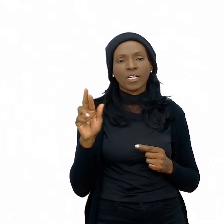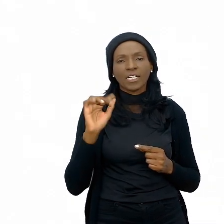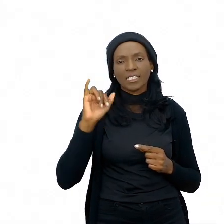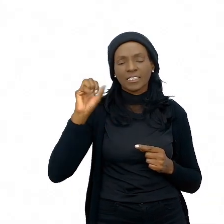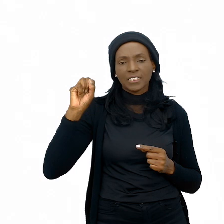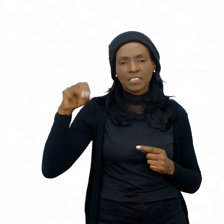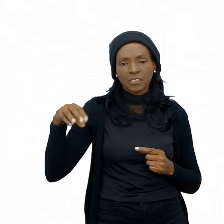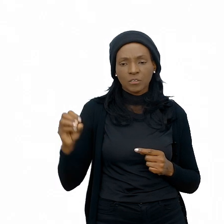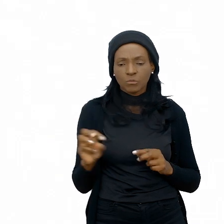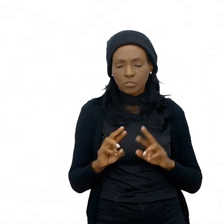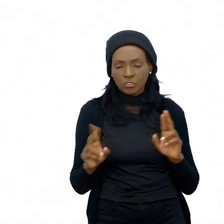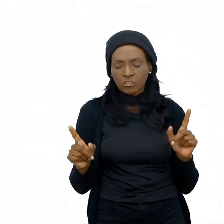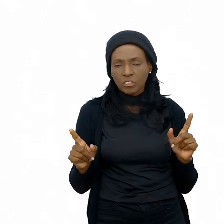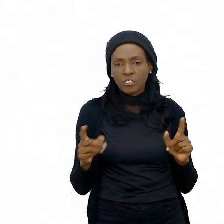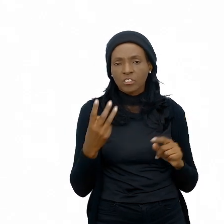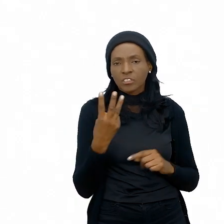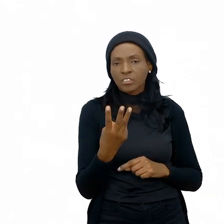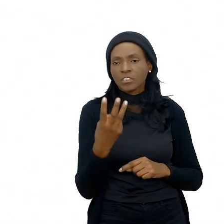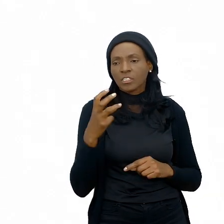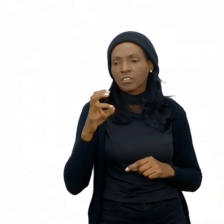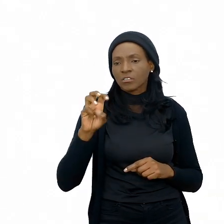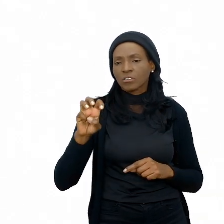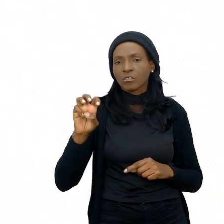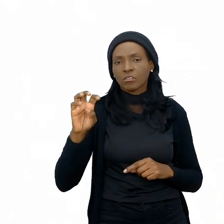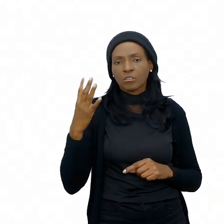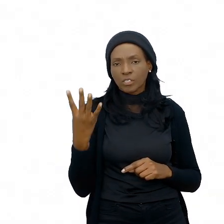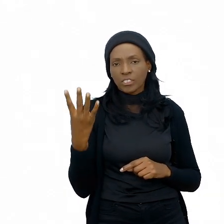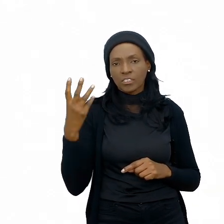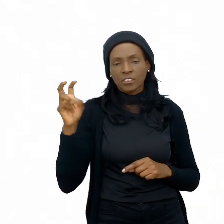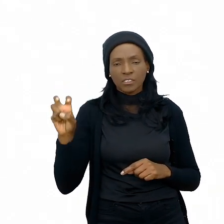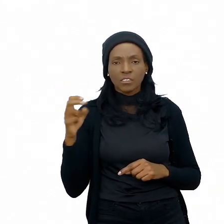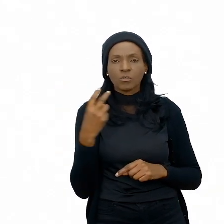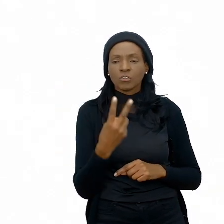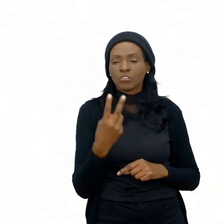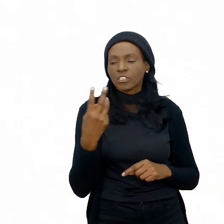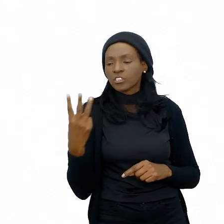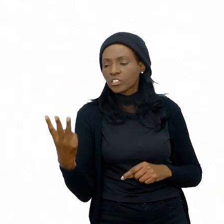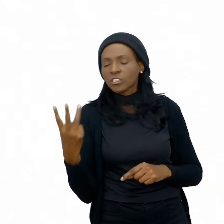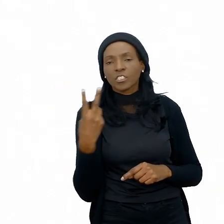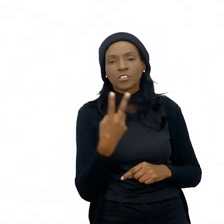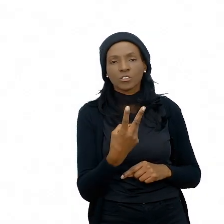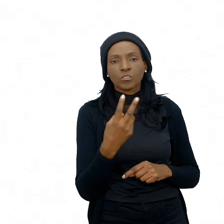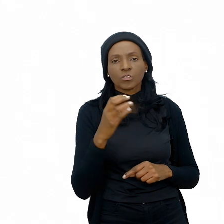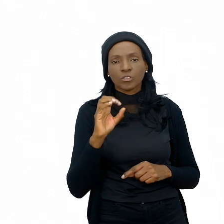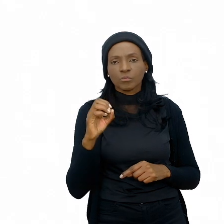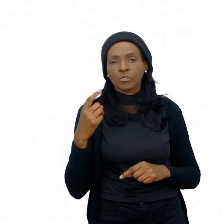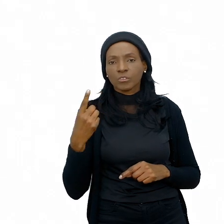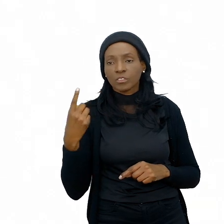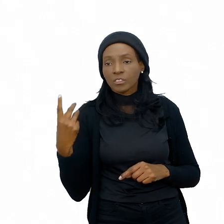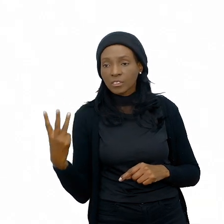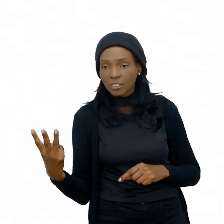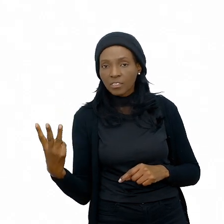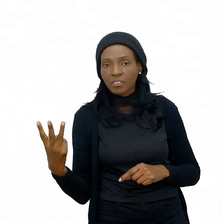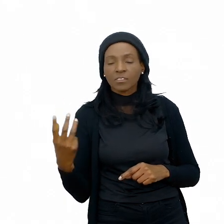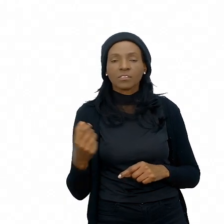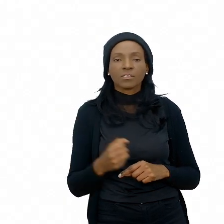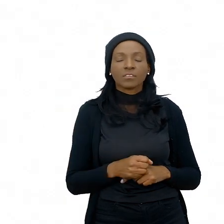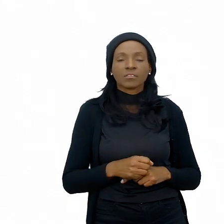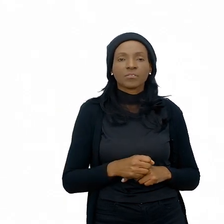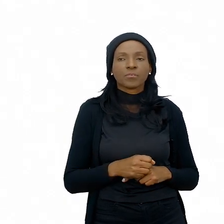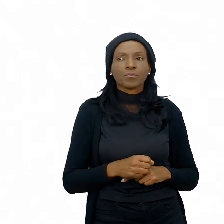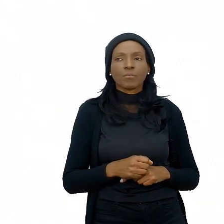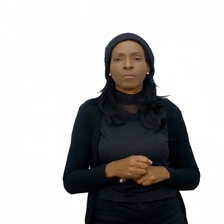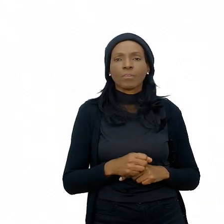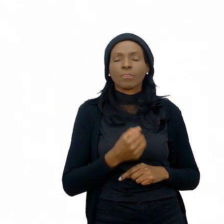exemplo, 345, 23, 2013 e etc. Números